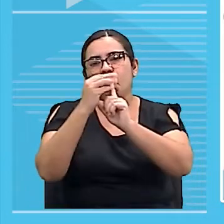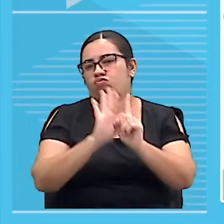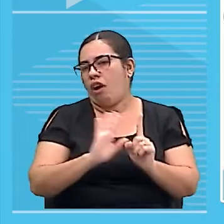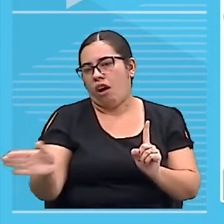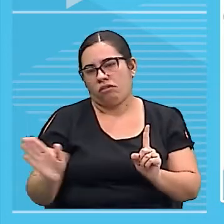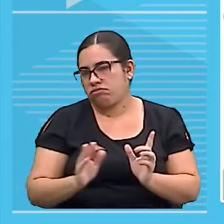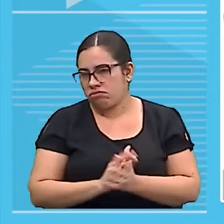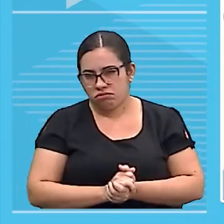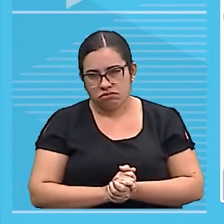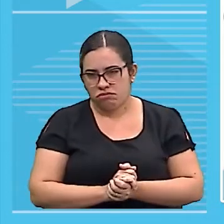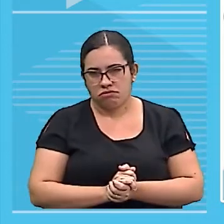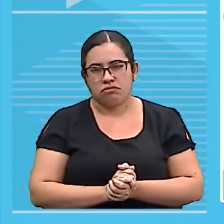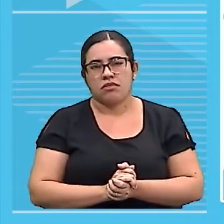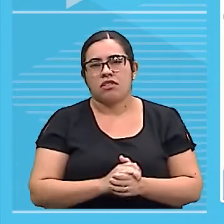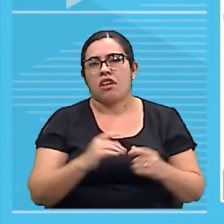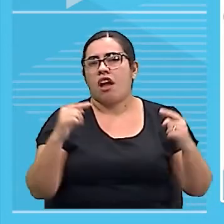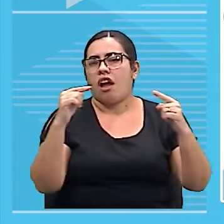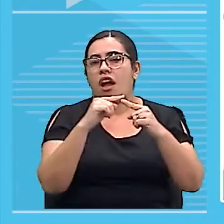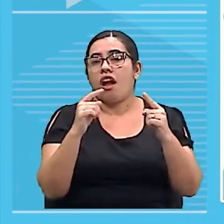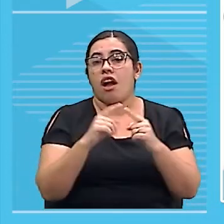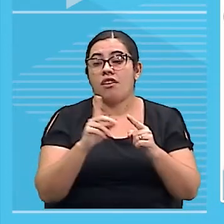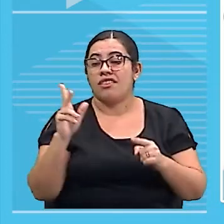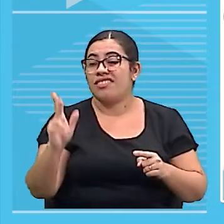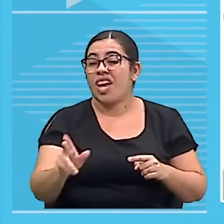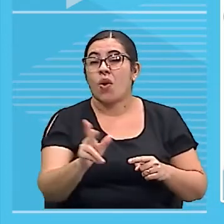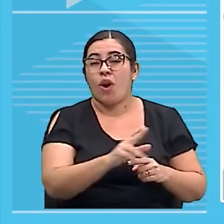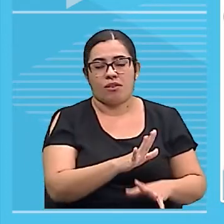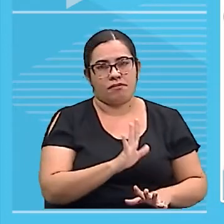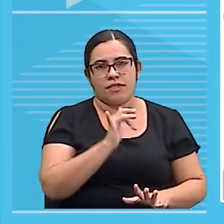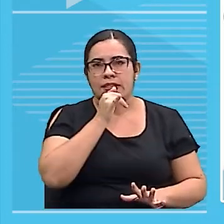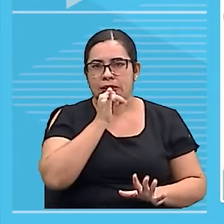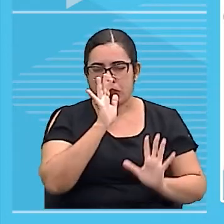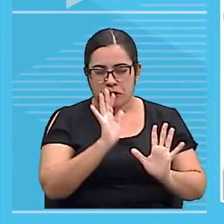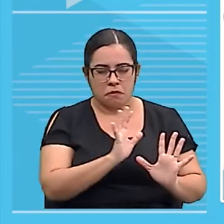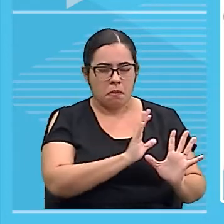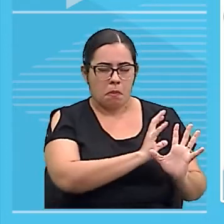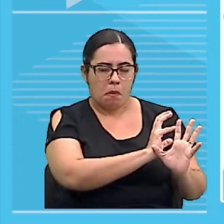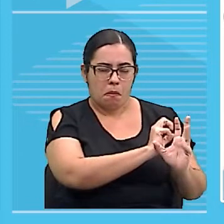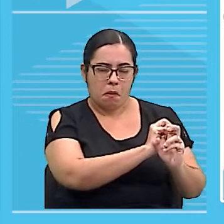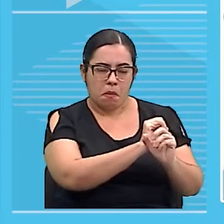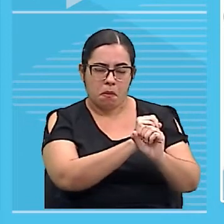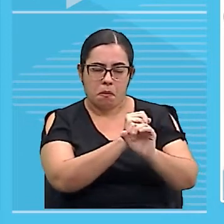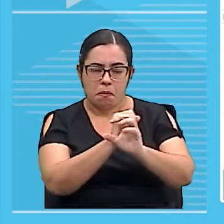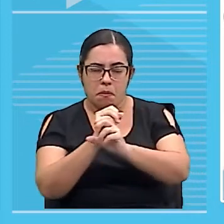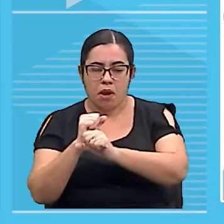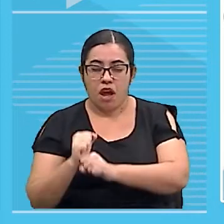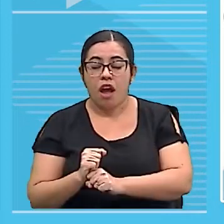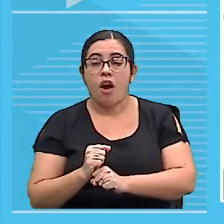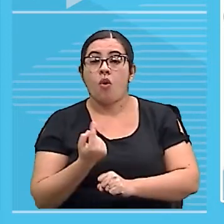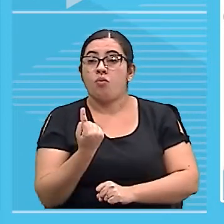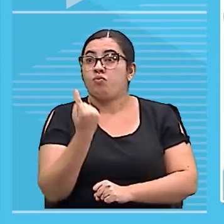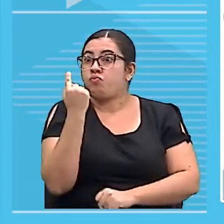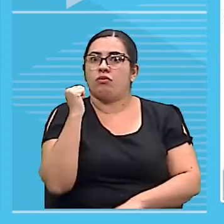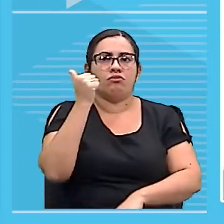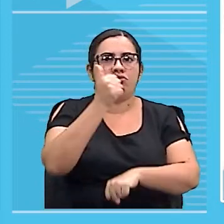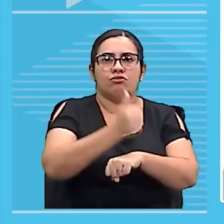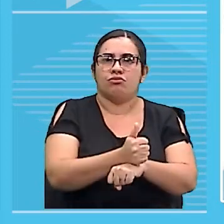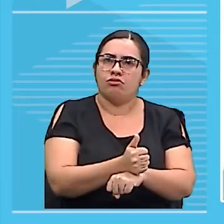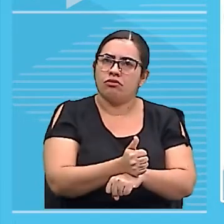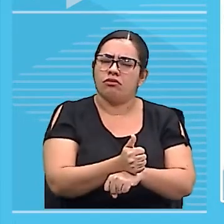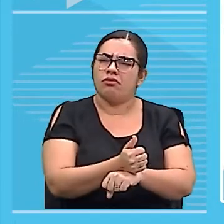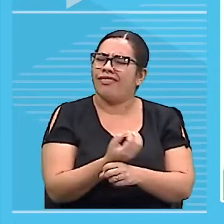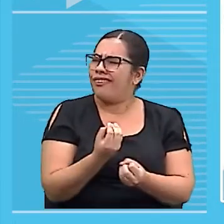o que equivale e aos outros resistores separadinhos Como assim